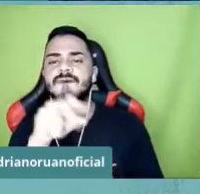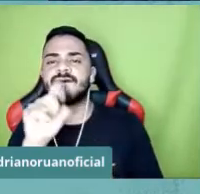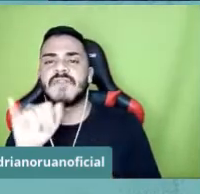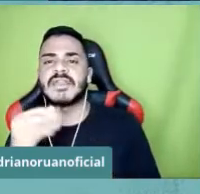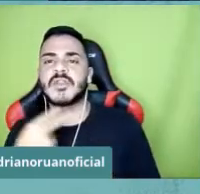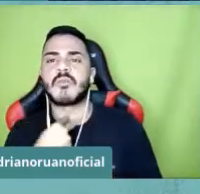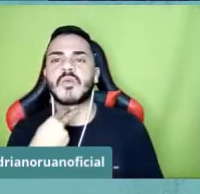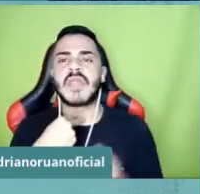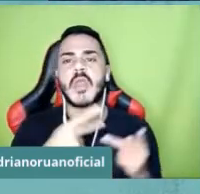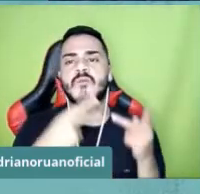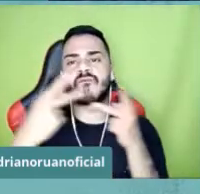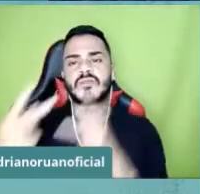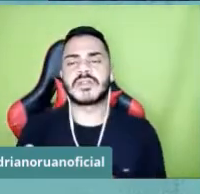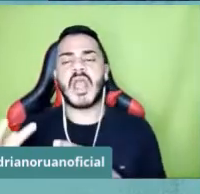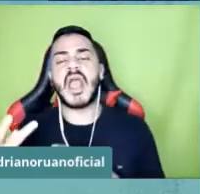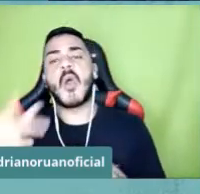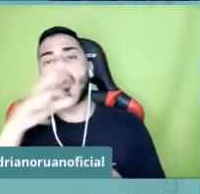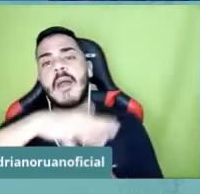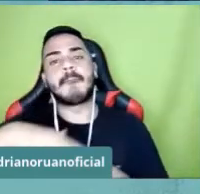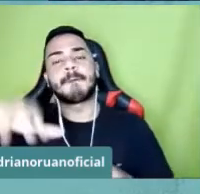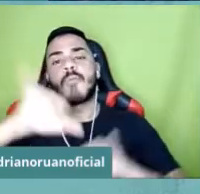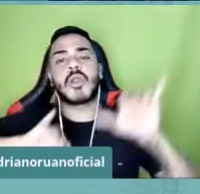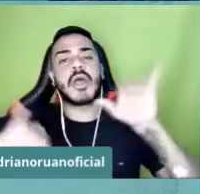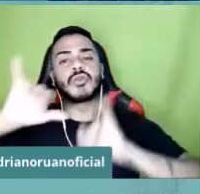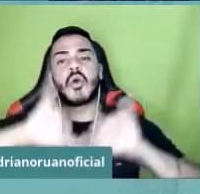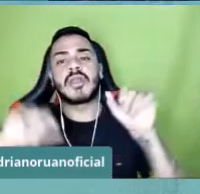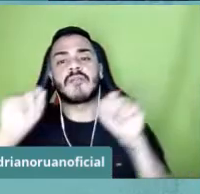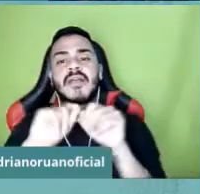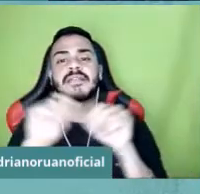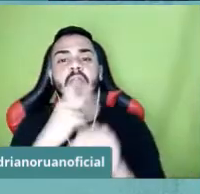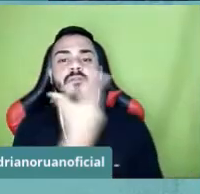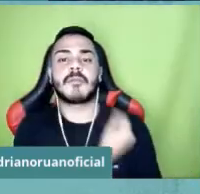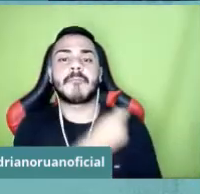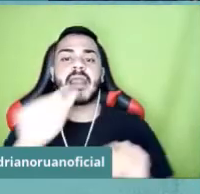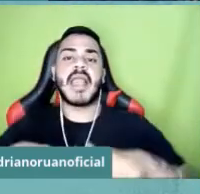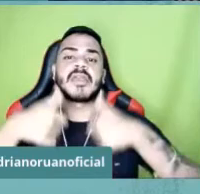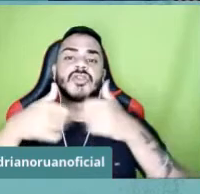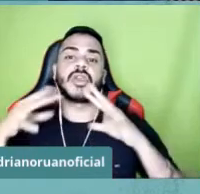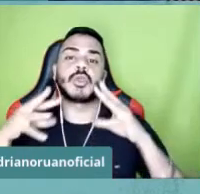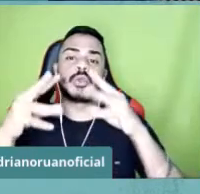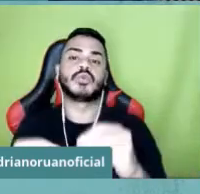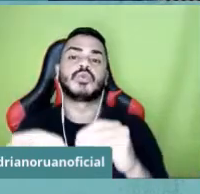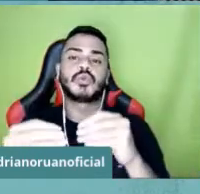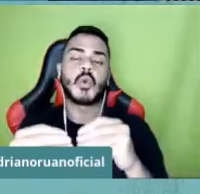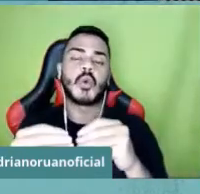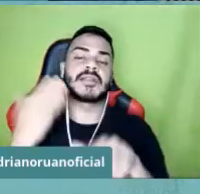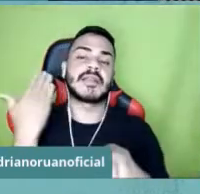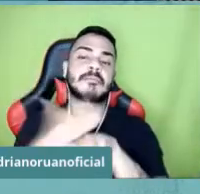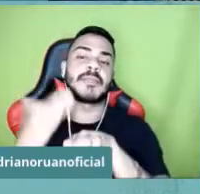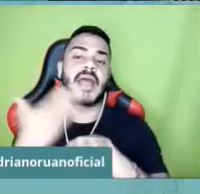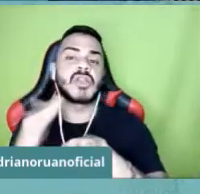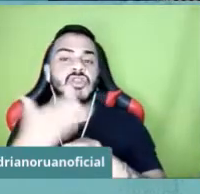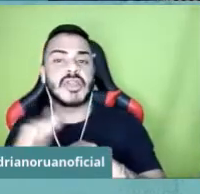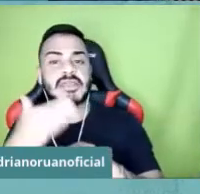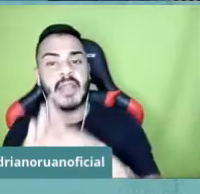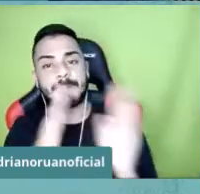loco o laboratório que produzia a vacina para garantir que todas as práticas estavam